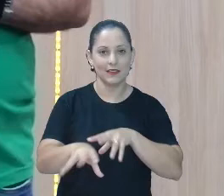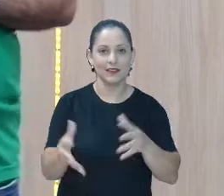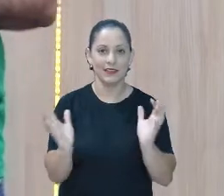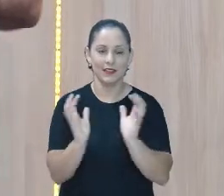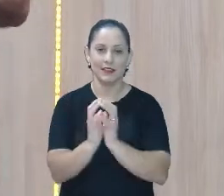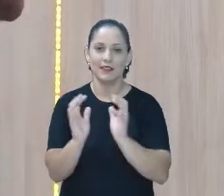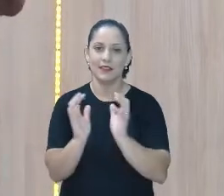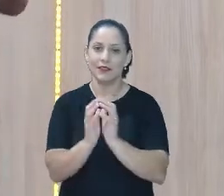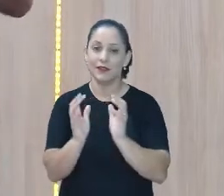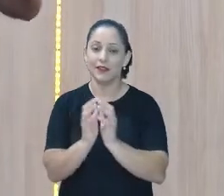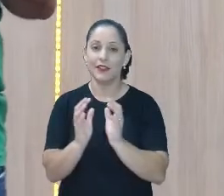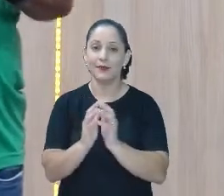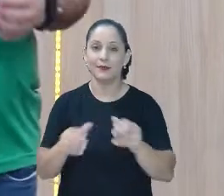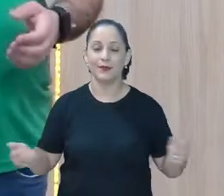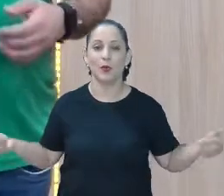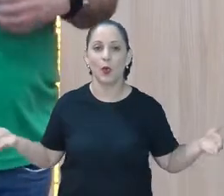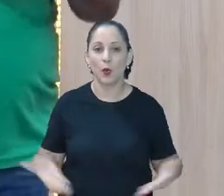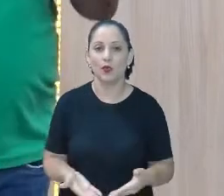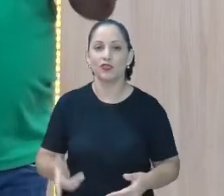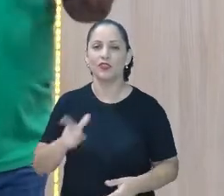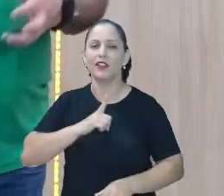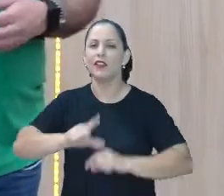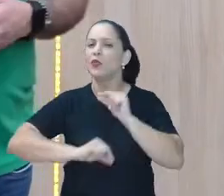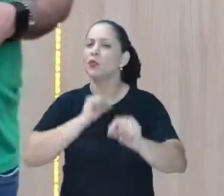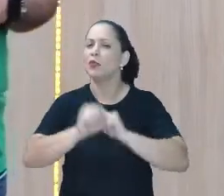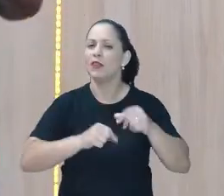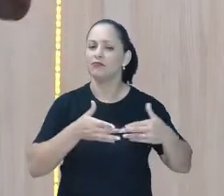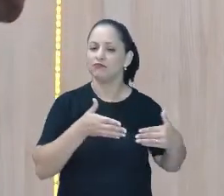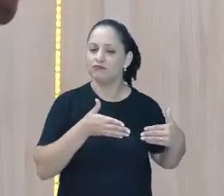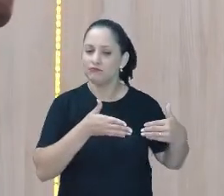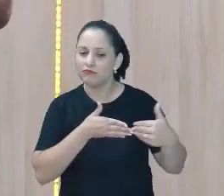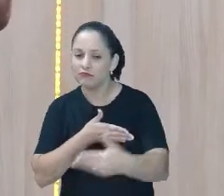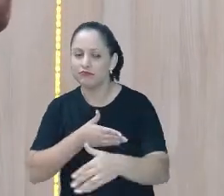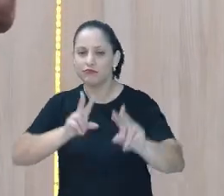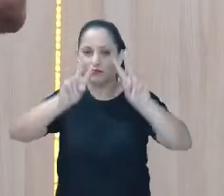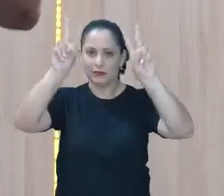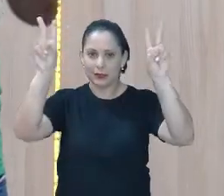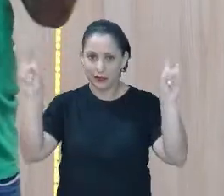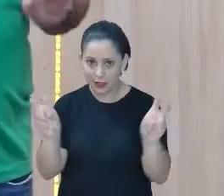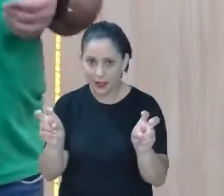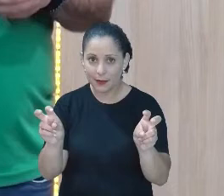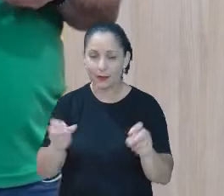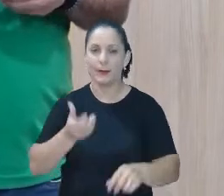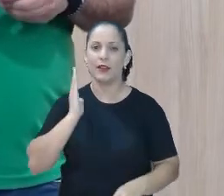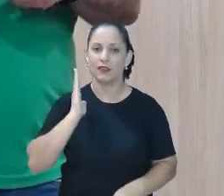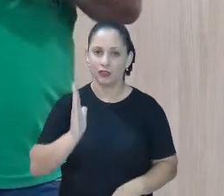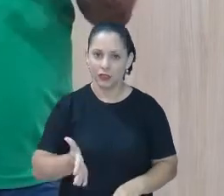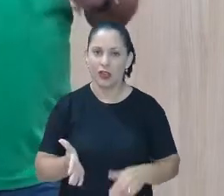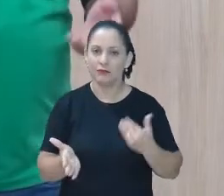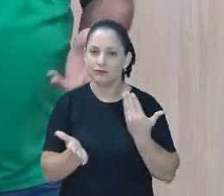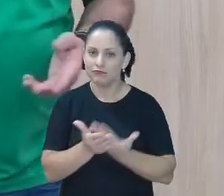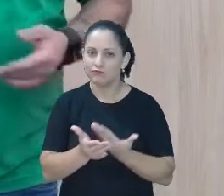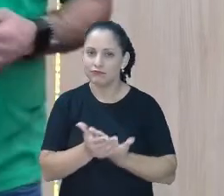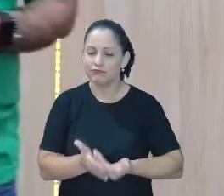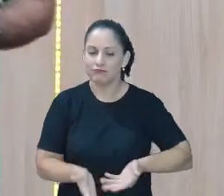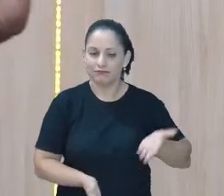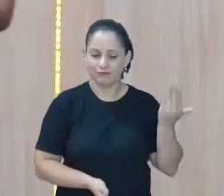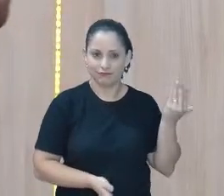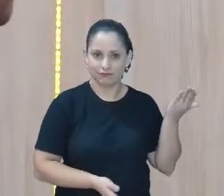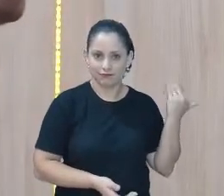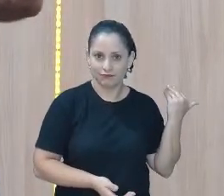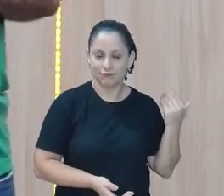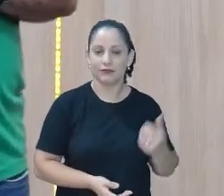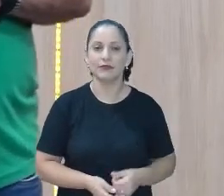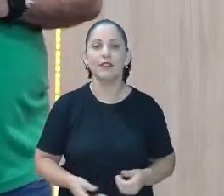Recife. E hoje nós vamos dar continuidade à temática que a gente começou trabalhando na aula passada.